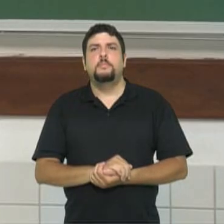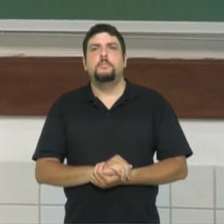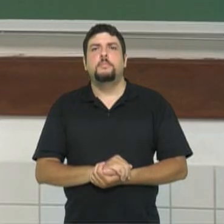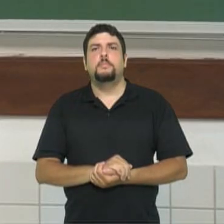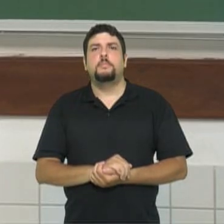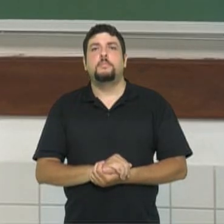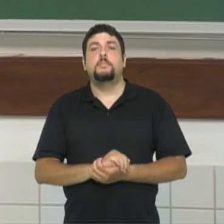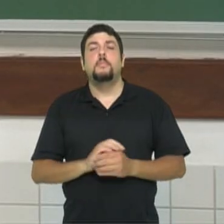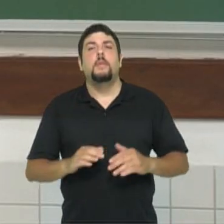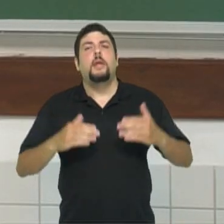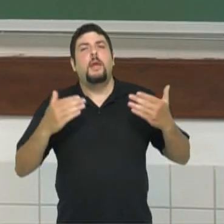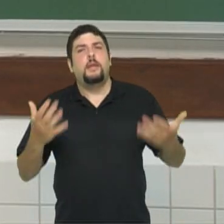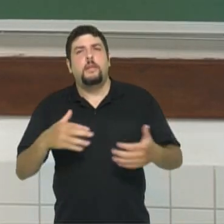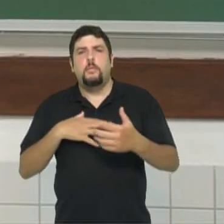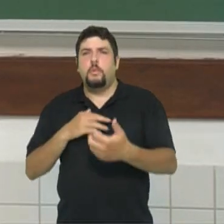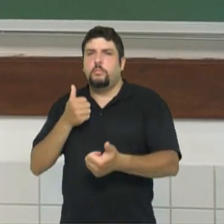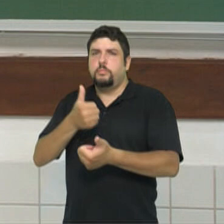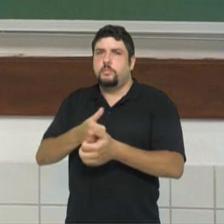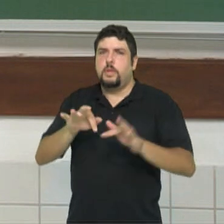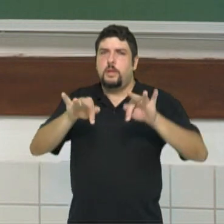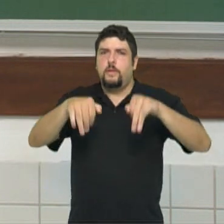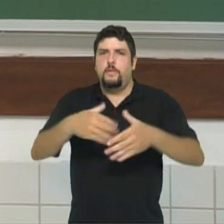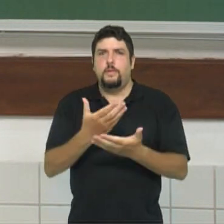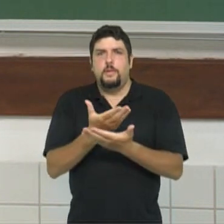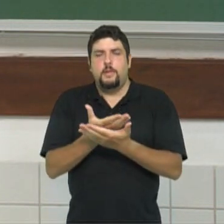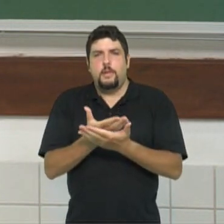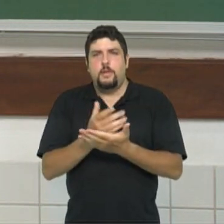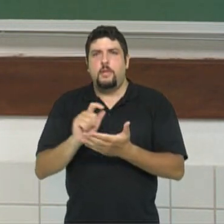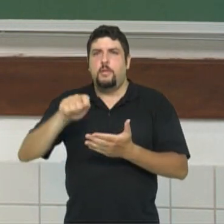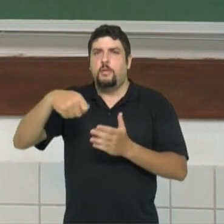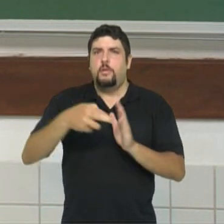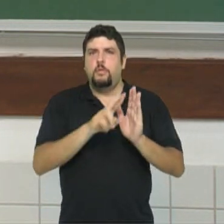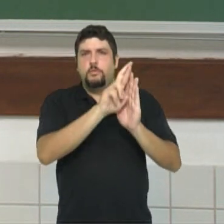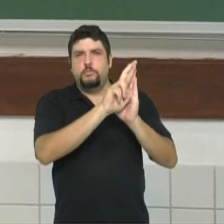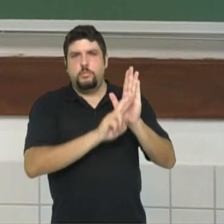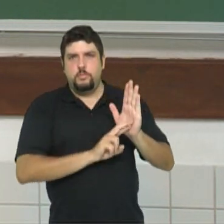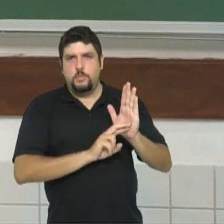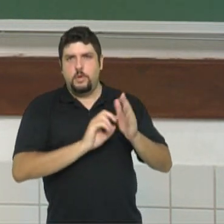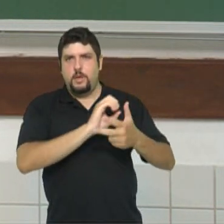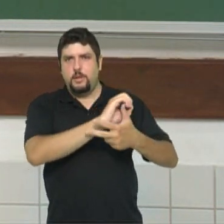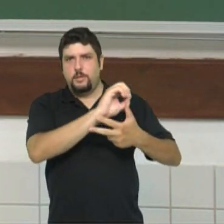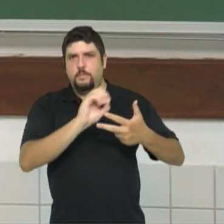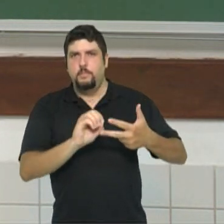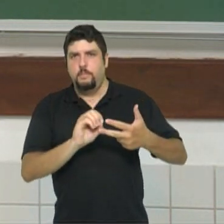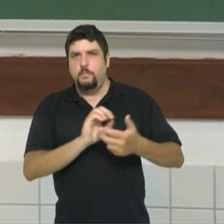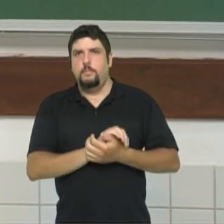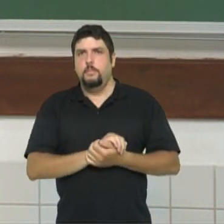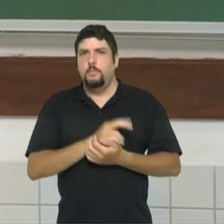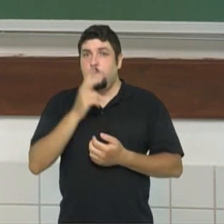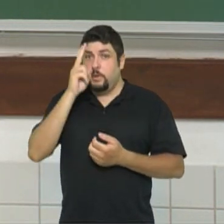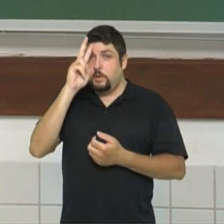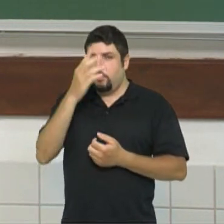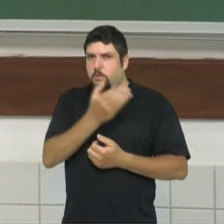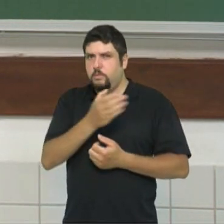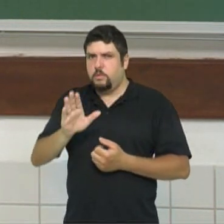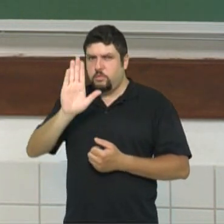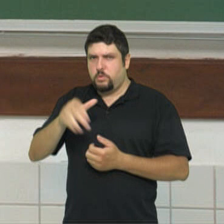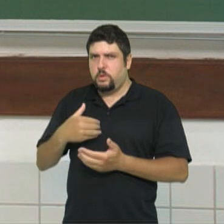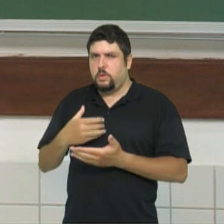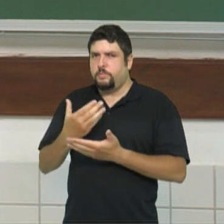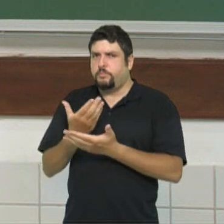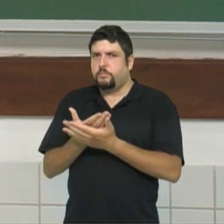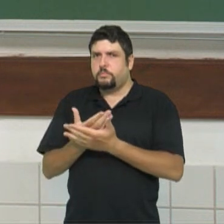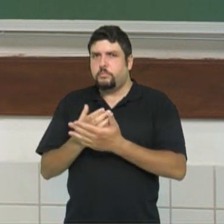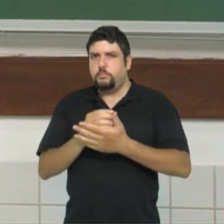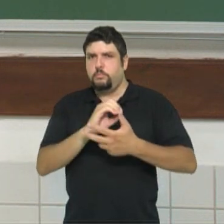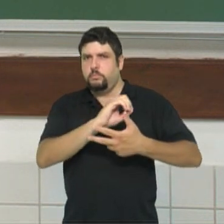E então chegamos ao final da nossa aula sobre redação do Enem. Só lembrando que vocês já tiveram uma aula sobre